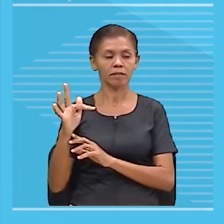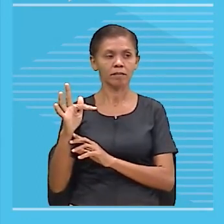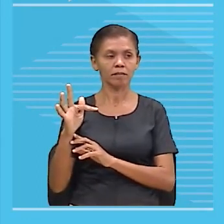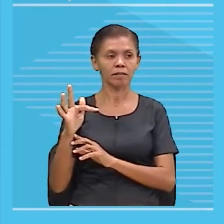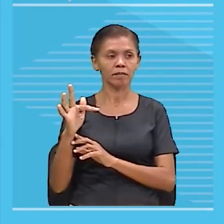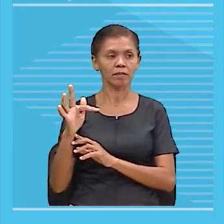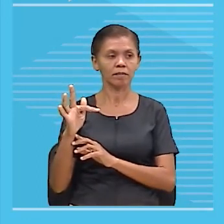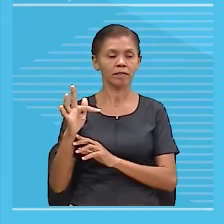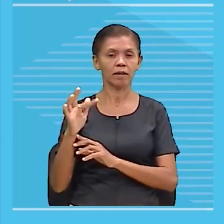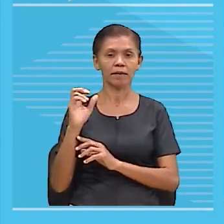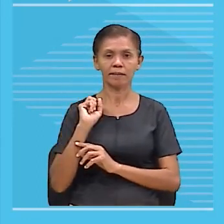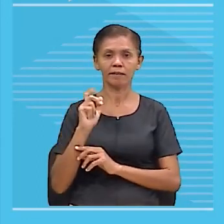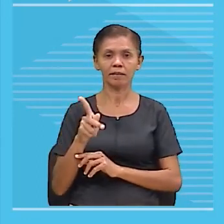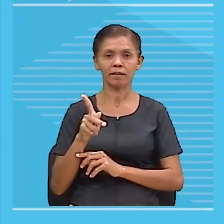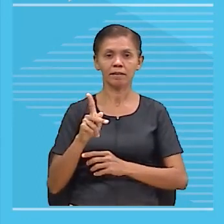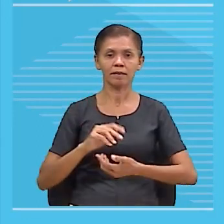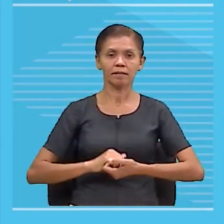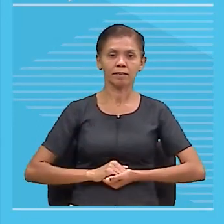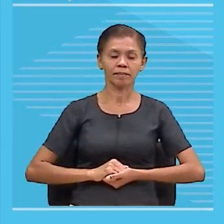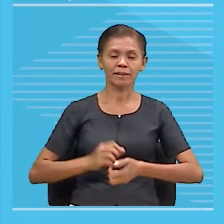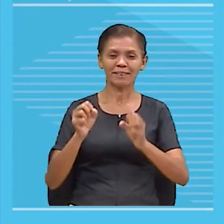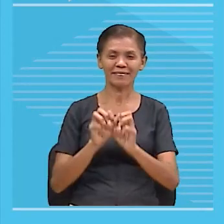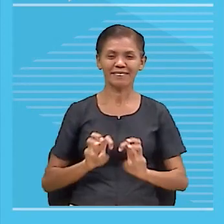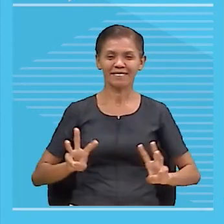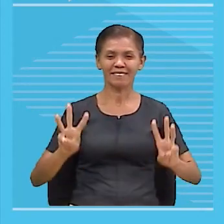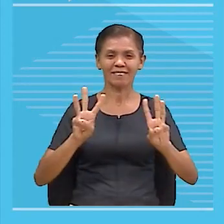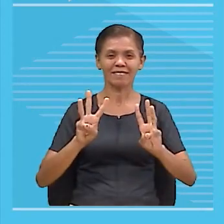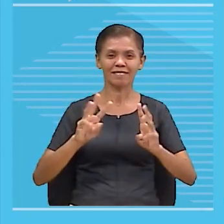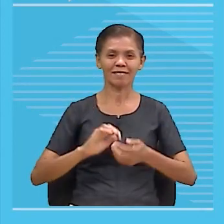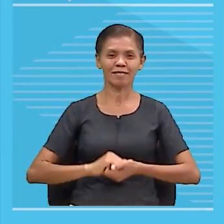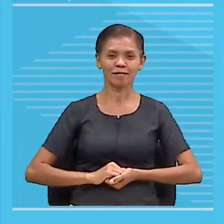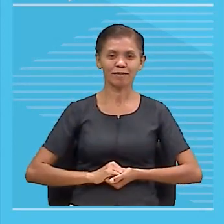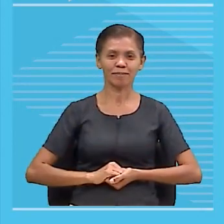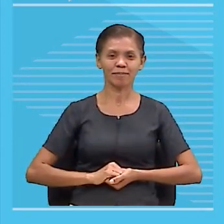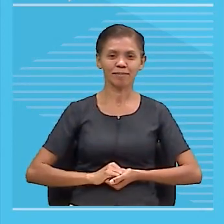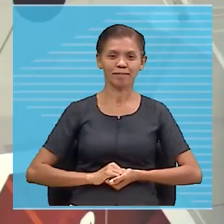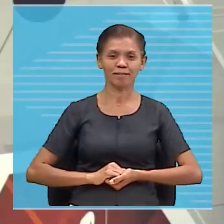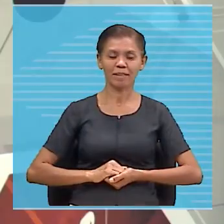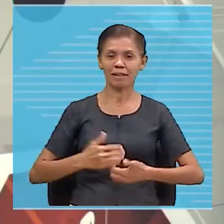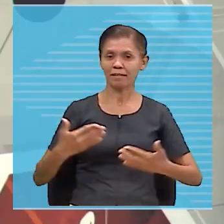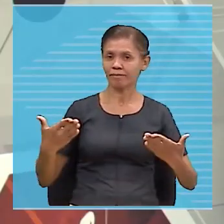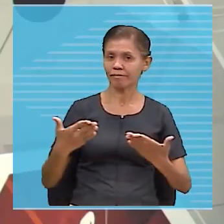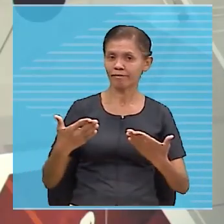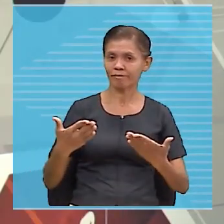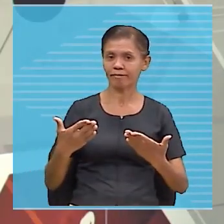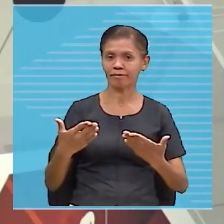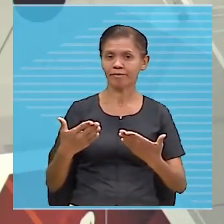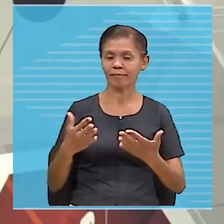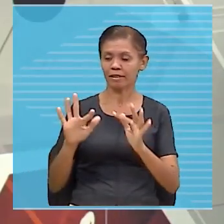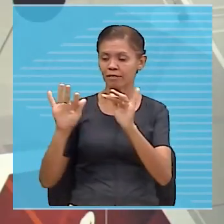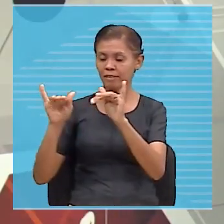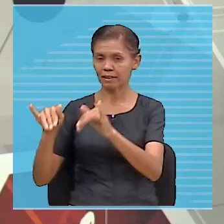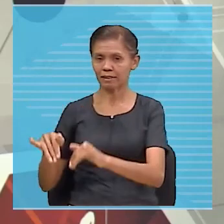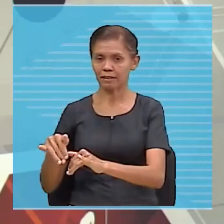farad. Beleza? Show de bola, jovens? Meus queridos, a gente vai finalizar a nossa